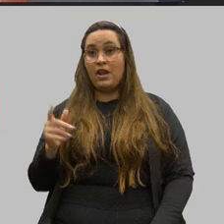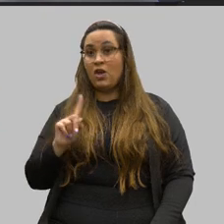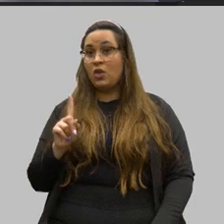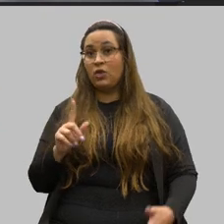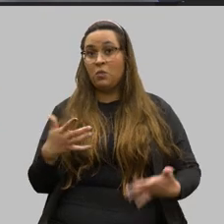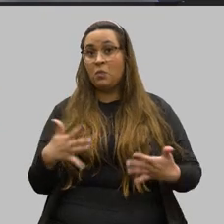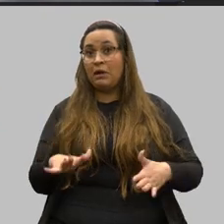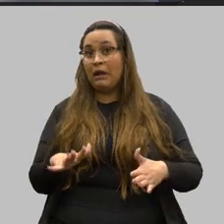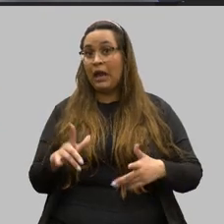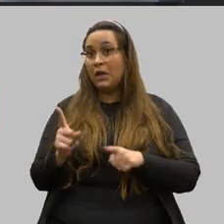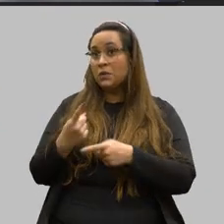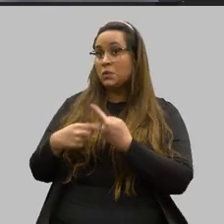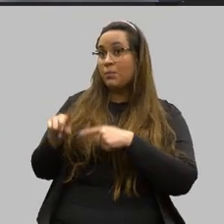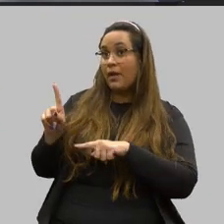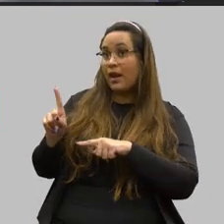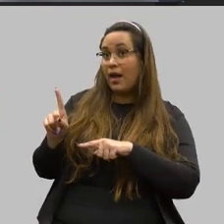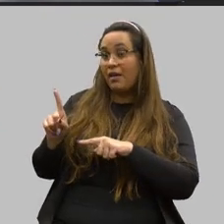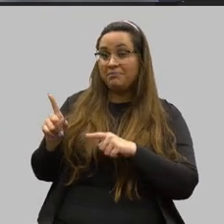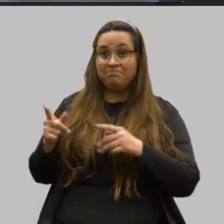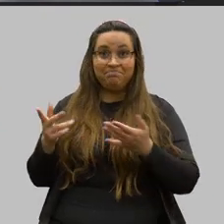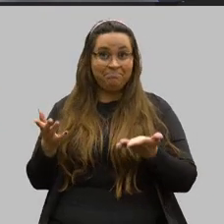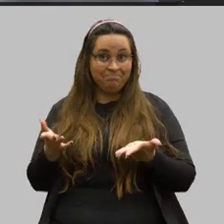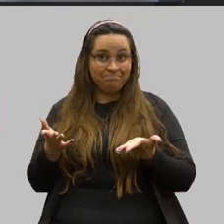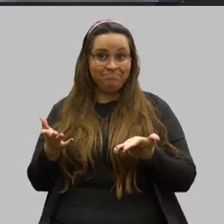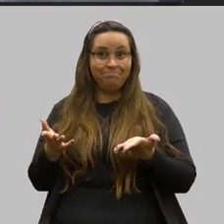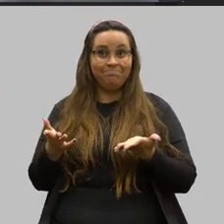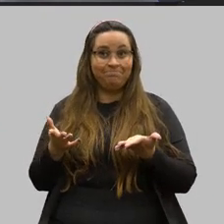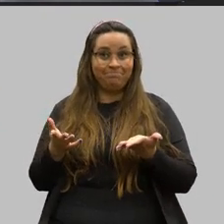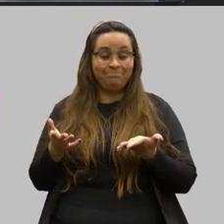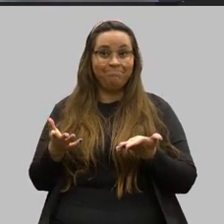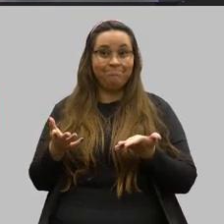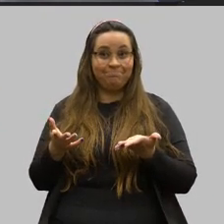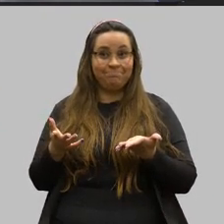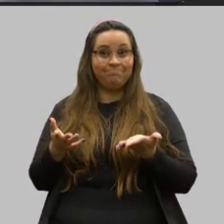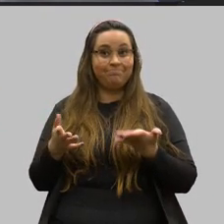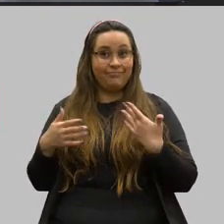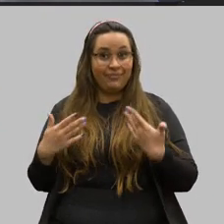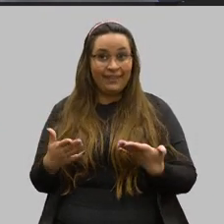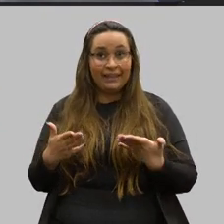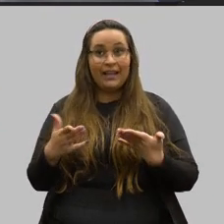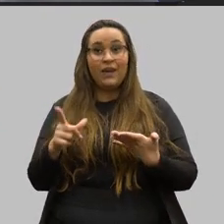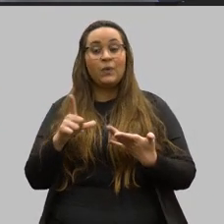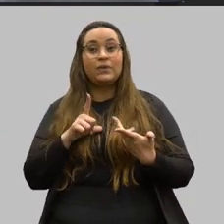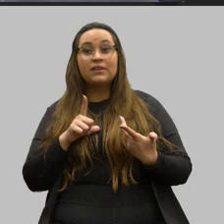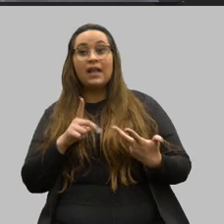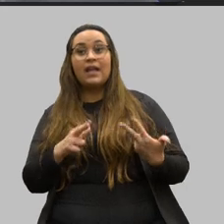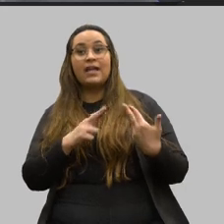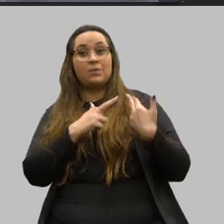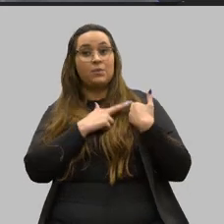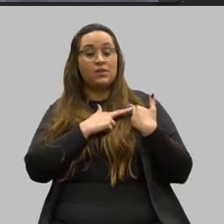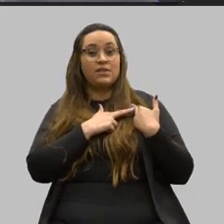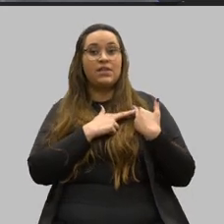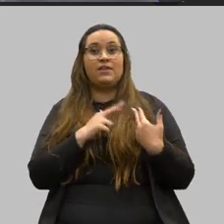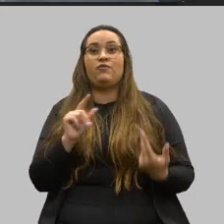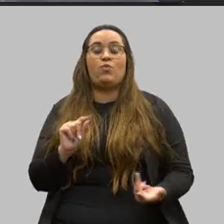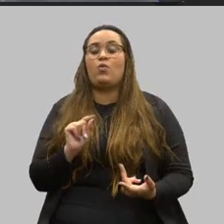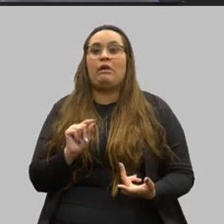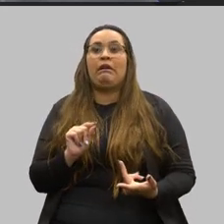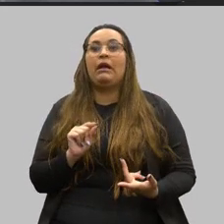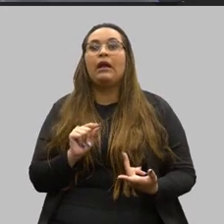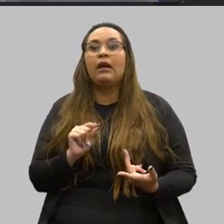déficit quero lembrar que a esse déficit ele vai ser responsável pelo adoecimento porque se tem